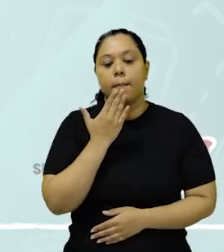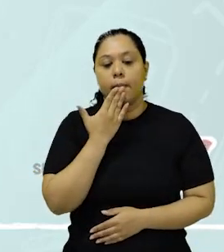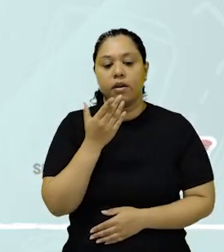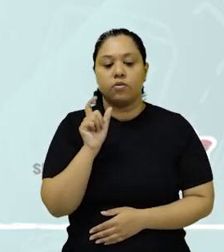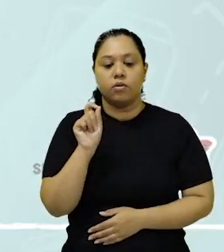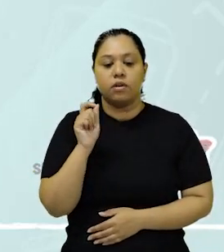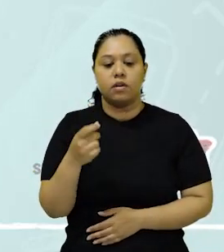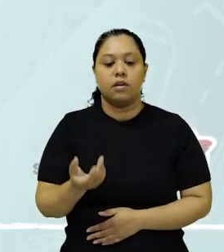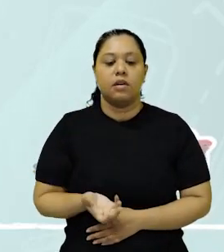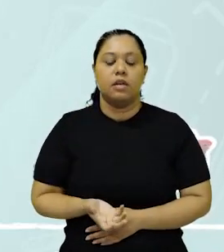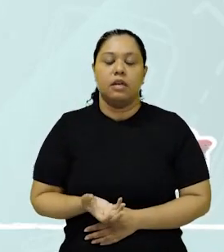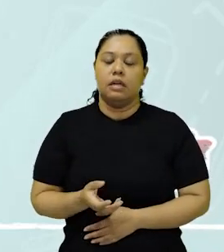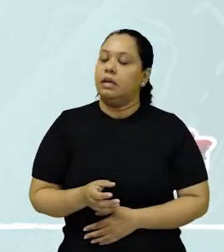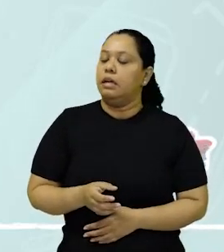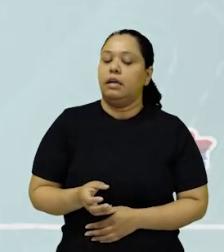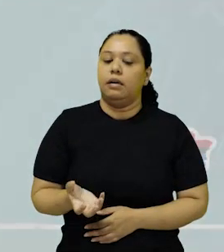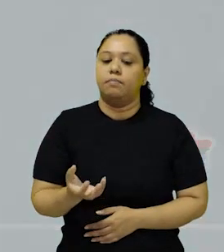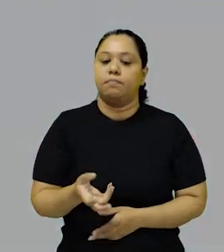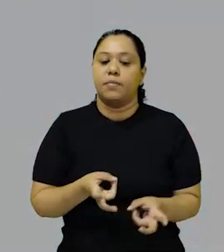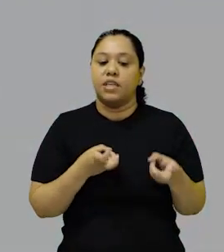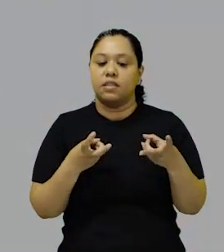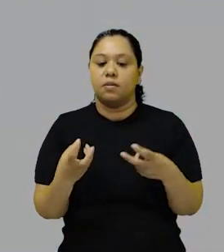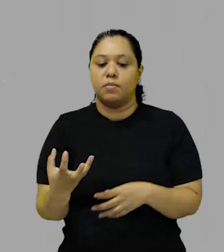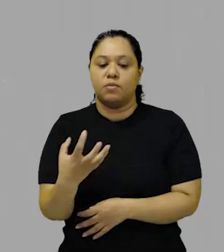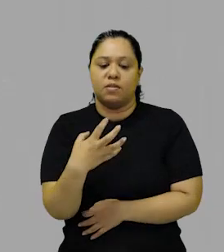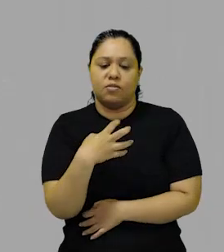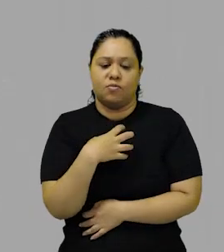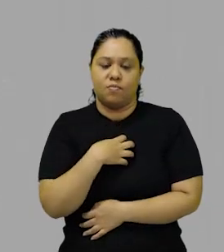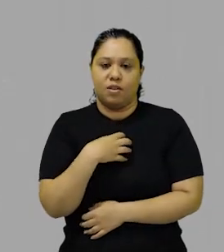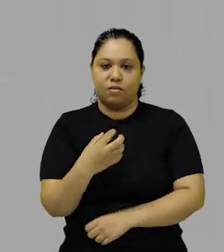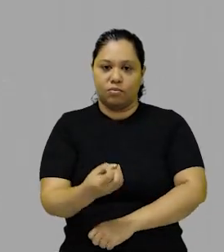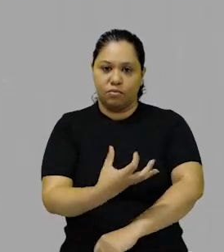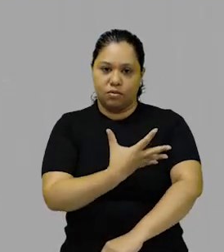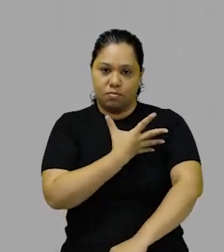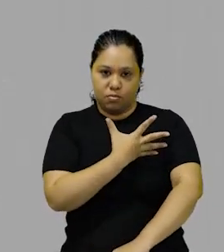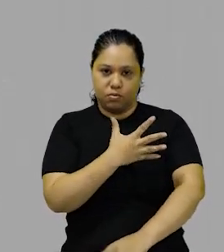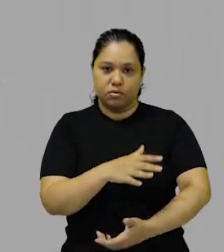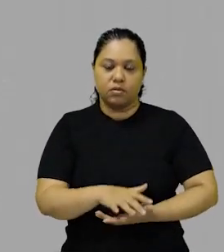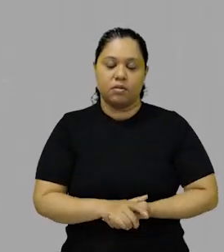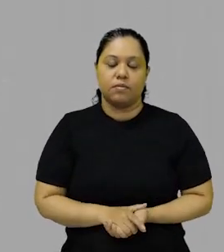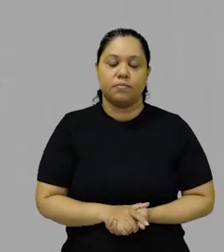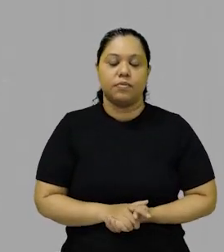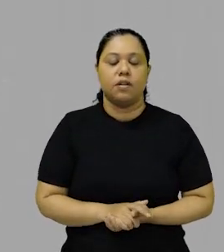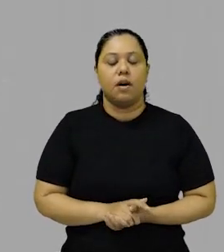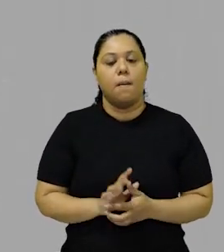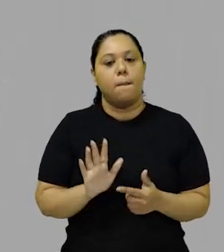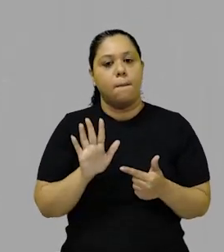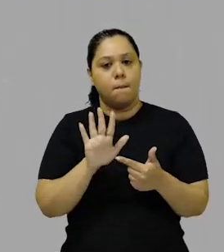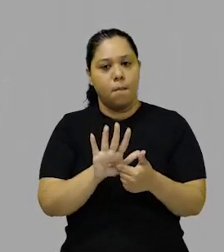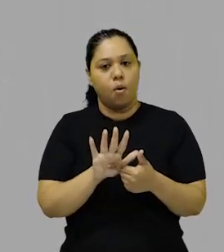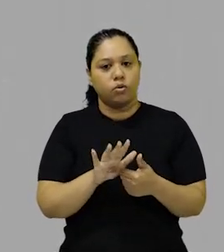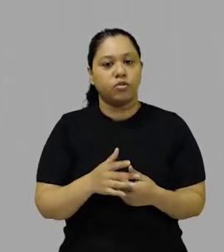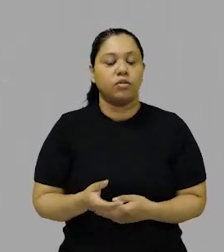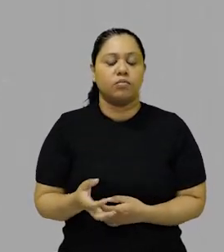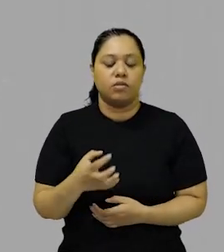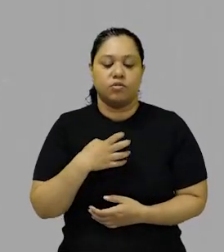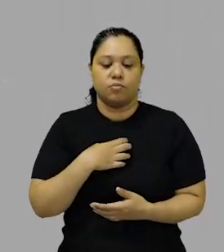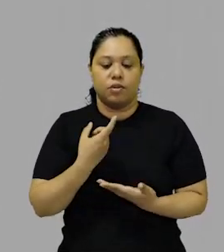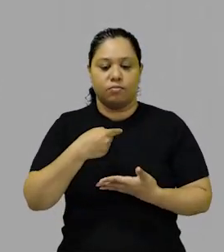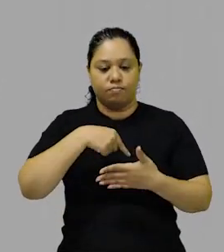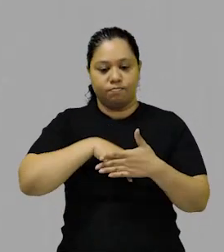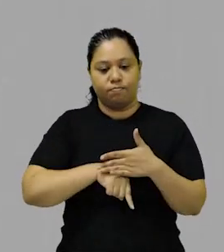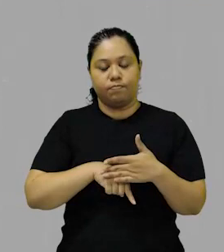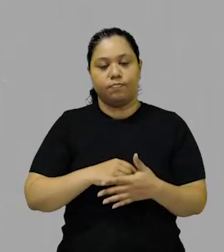os sentimentos e as emoções. Músicas normalmente trazem essa manifestação subjetiva, como eu mencionei para vocês.